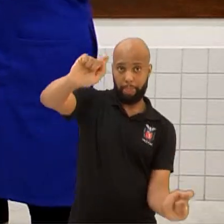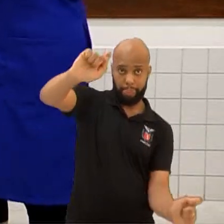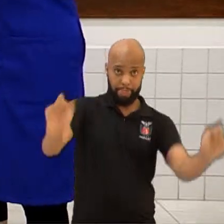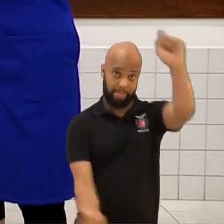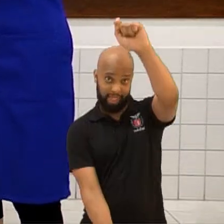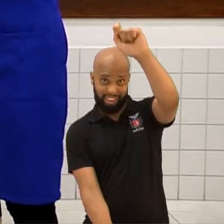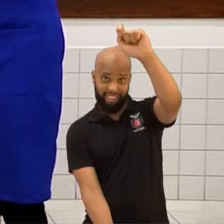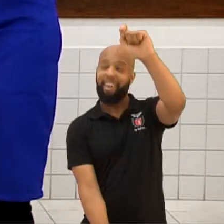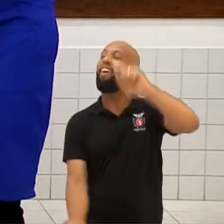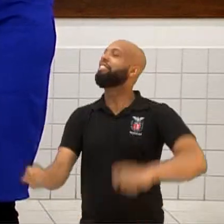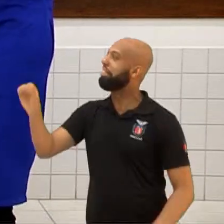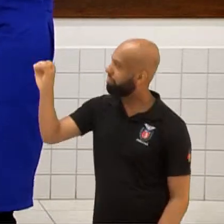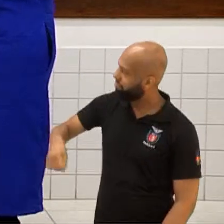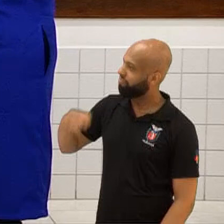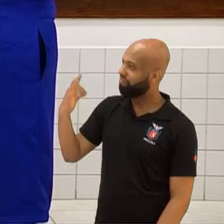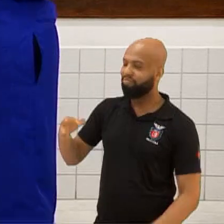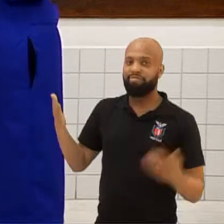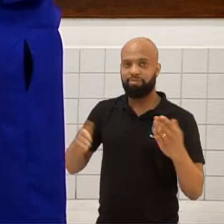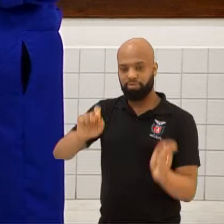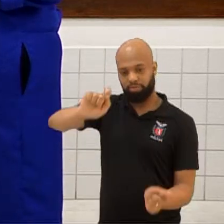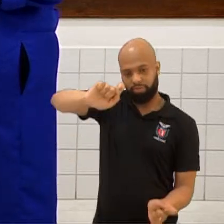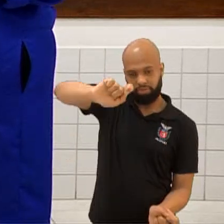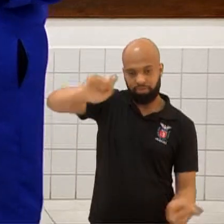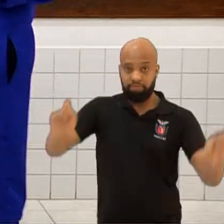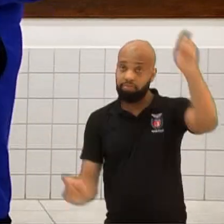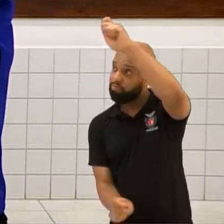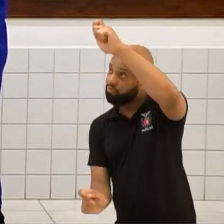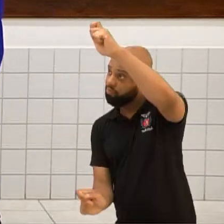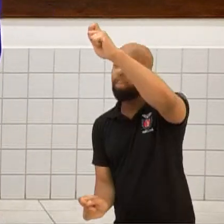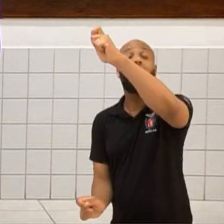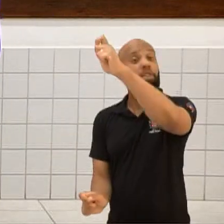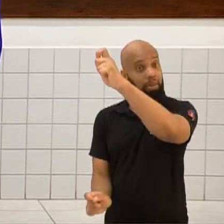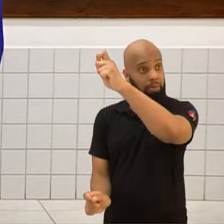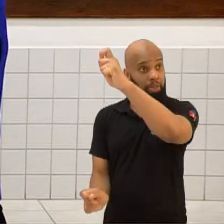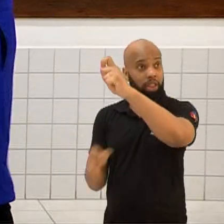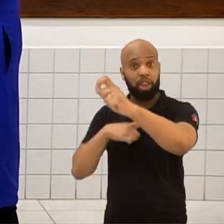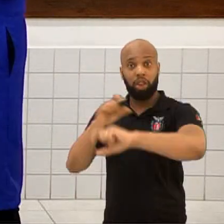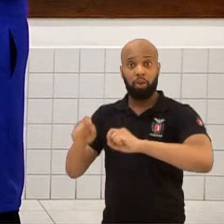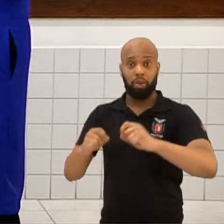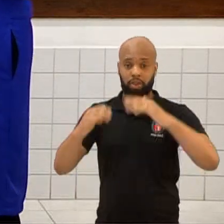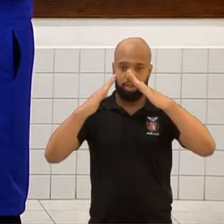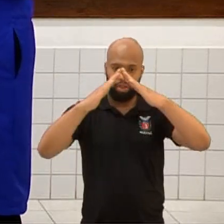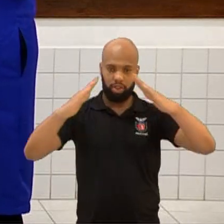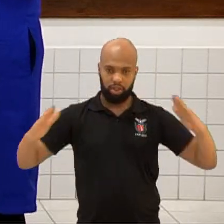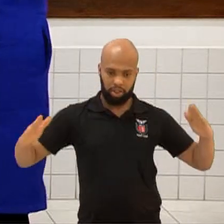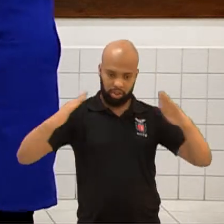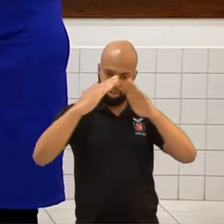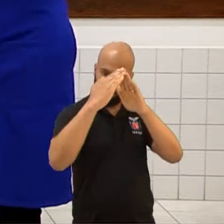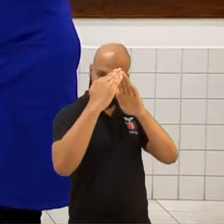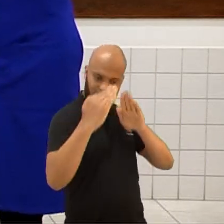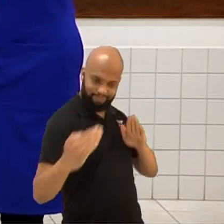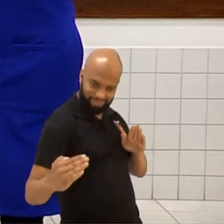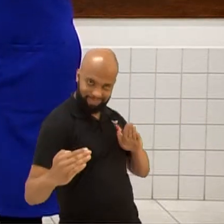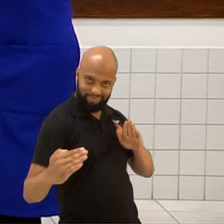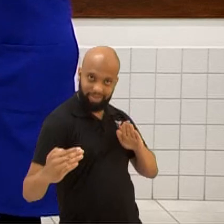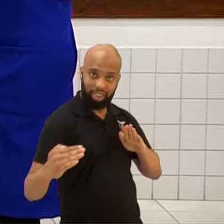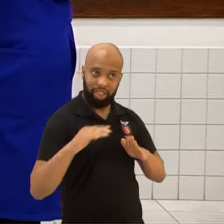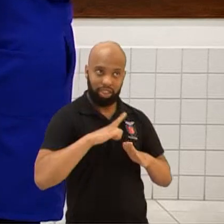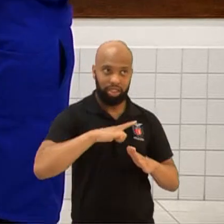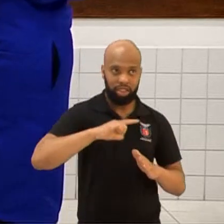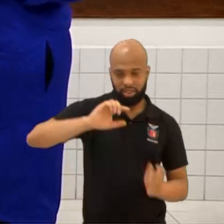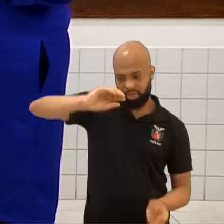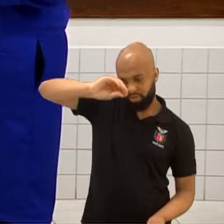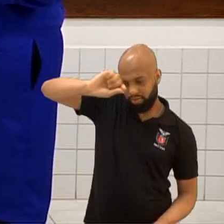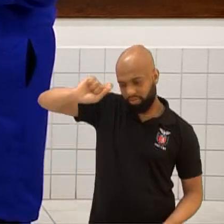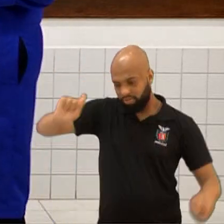aí, olha só, nós invertemos a imagem, tá? Agora nós temos o quê? A pirâmide invertida aqui para poder visualizar onde está o teorema